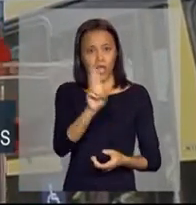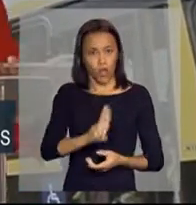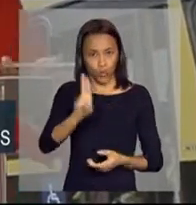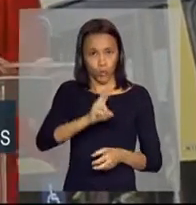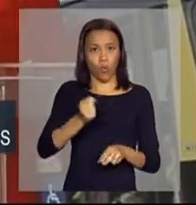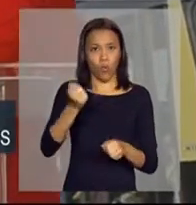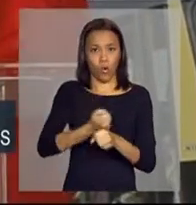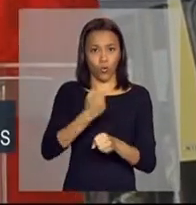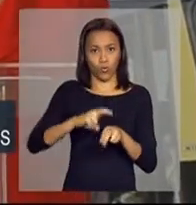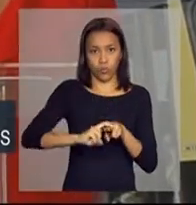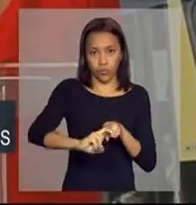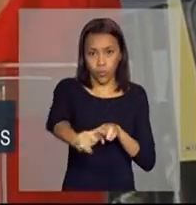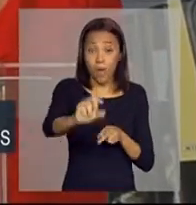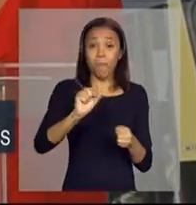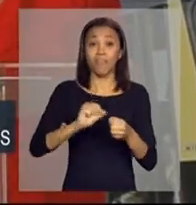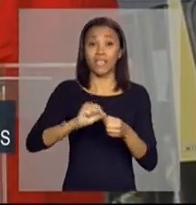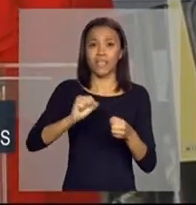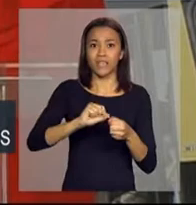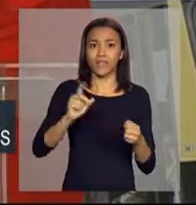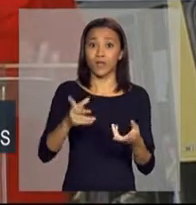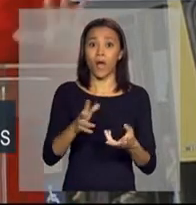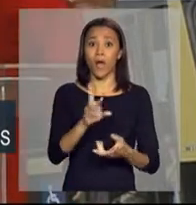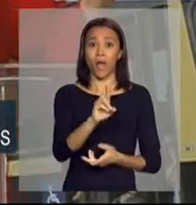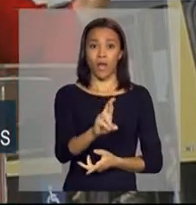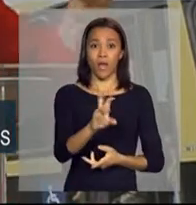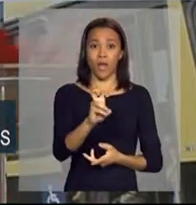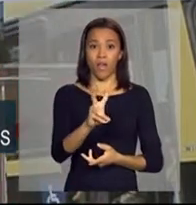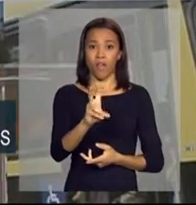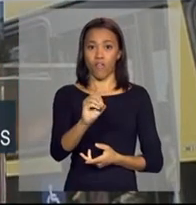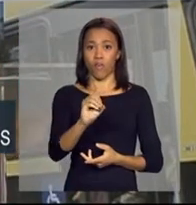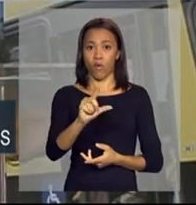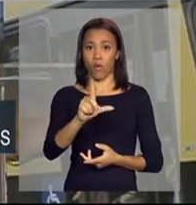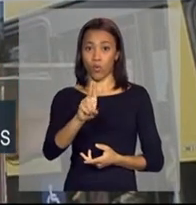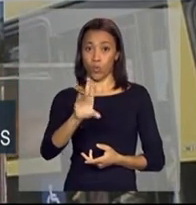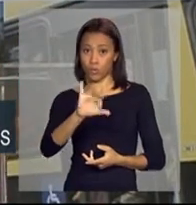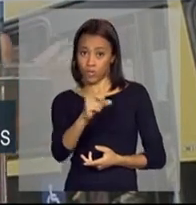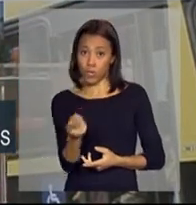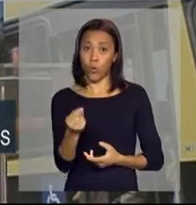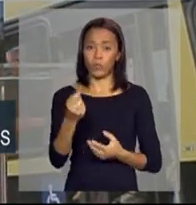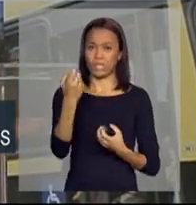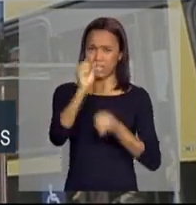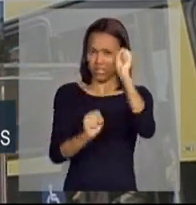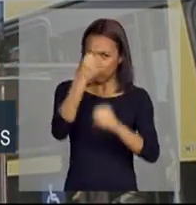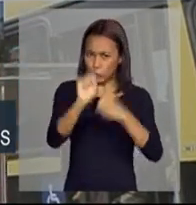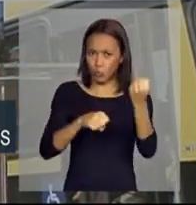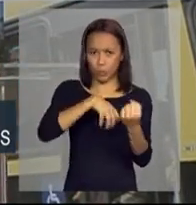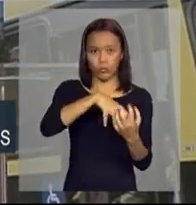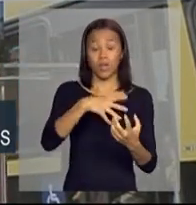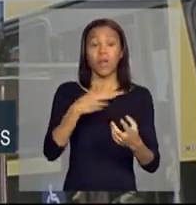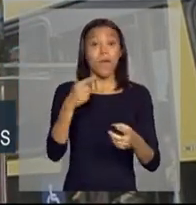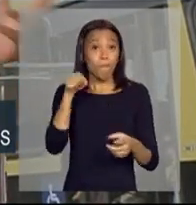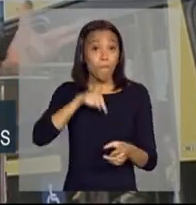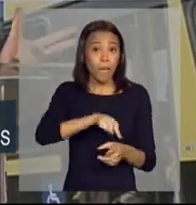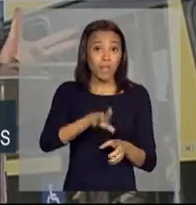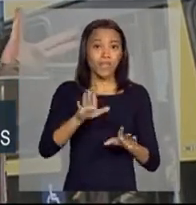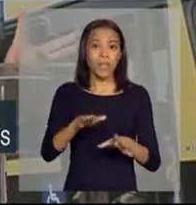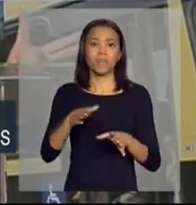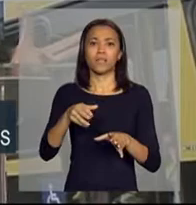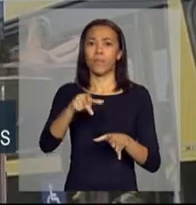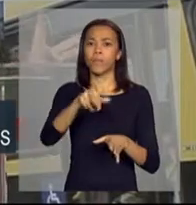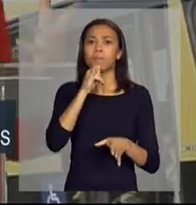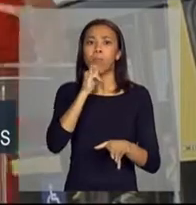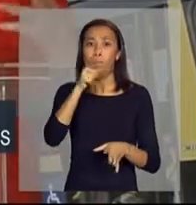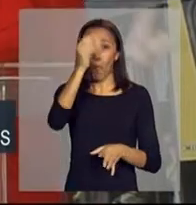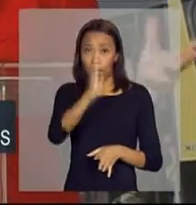para fazer a sua revolução industrial. Mas no caso dos Estados Unidos e da Índia, são países continentais como o